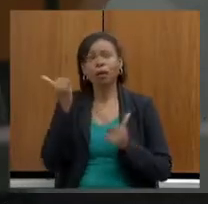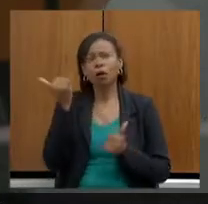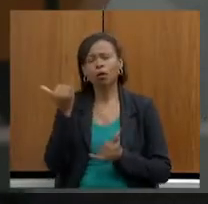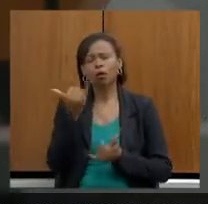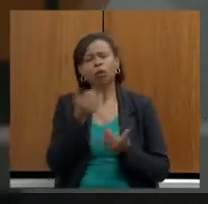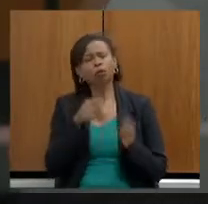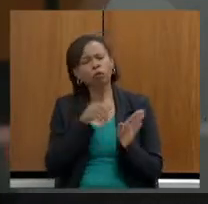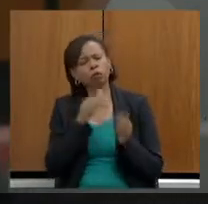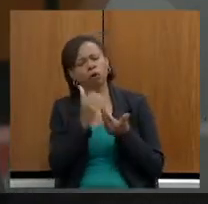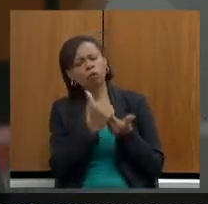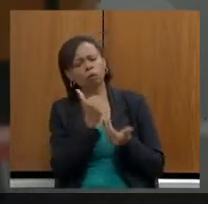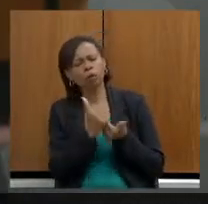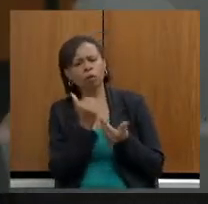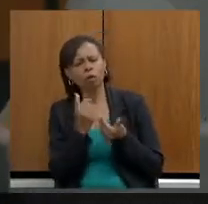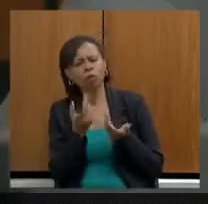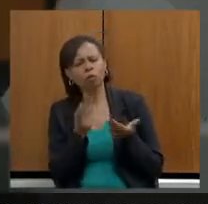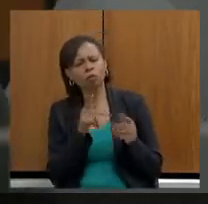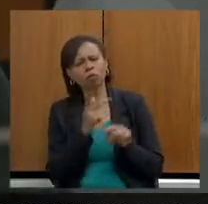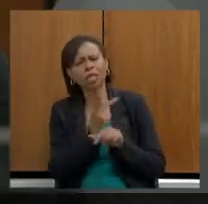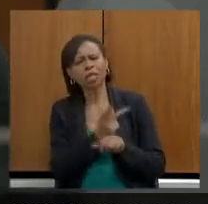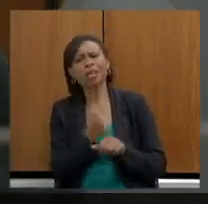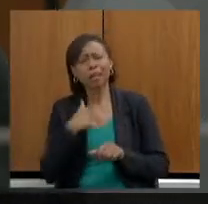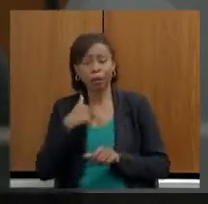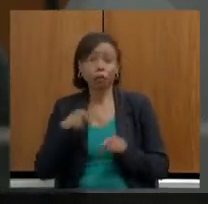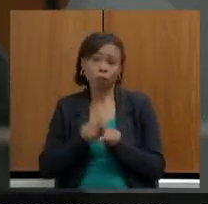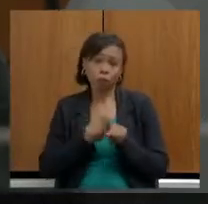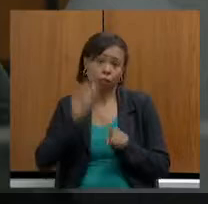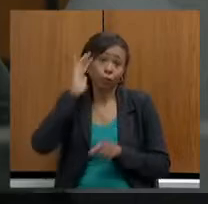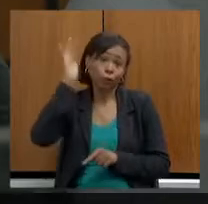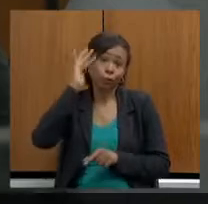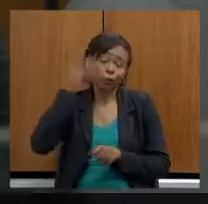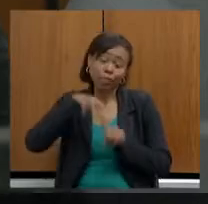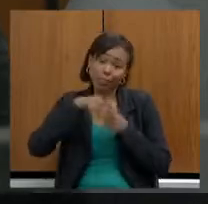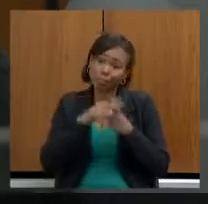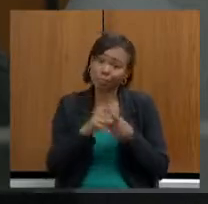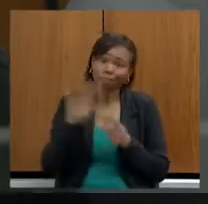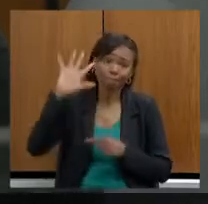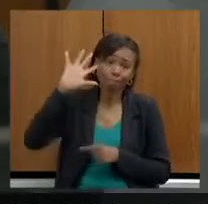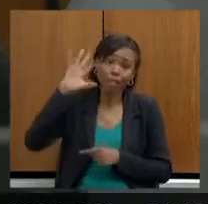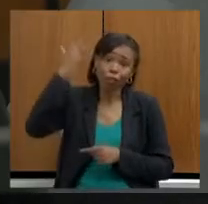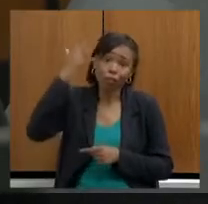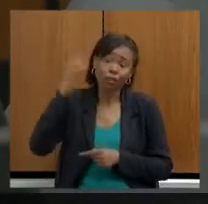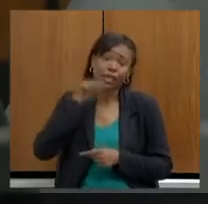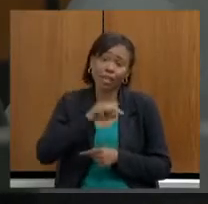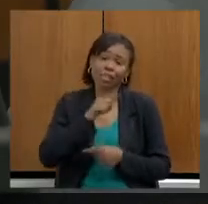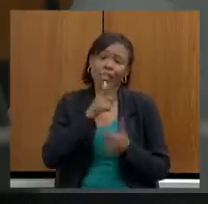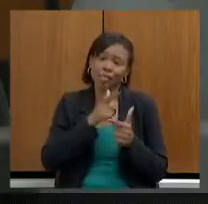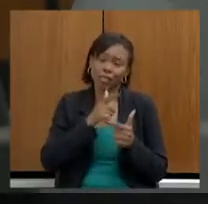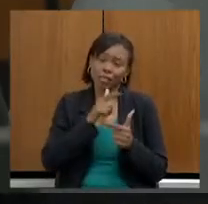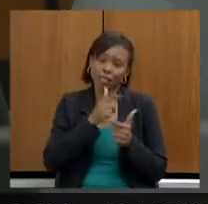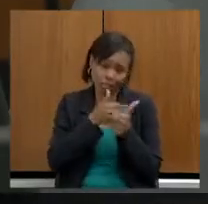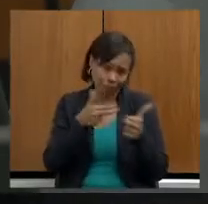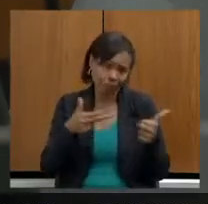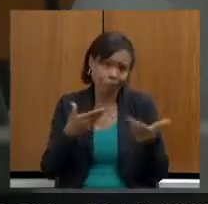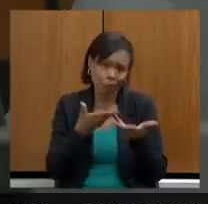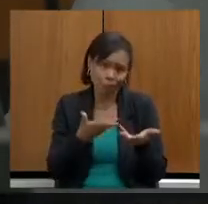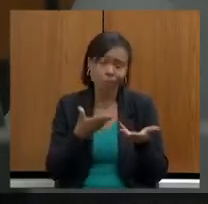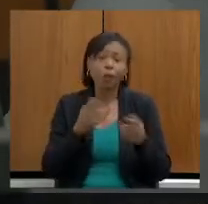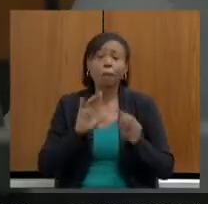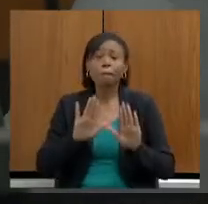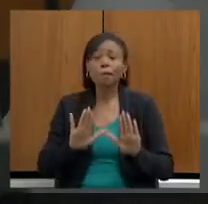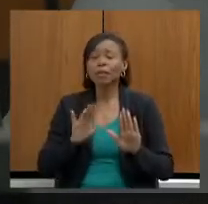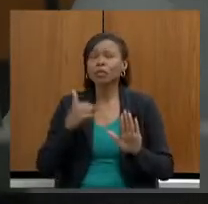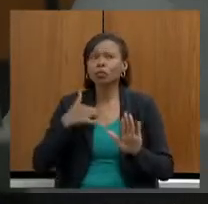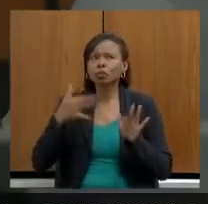Deputado que eu também realmente tenho esse grande sonho de resolver essa questão de conseguir promover esse processo mas eu não